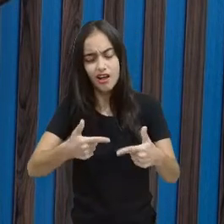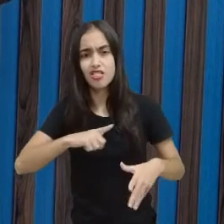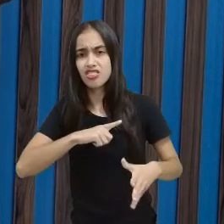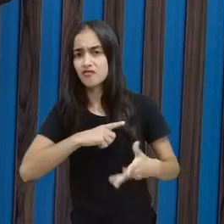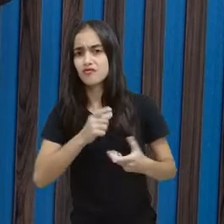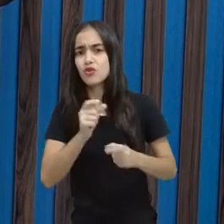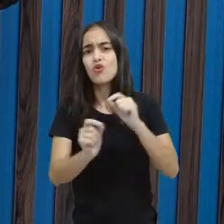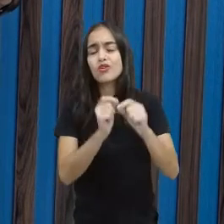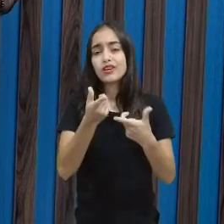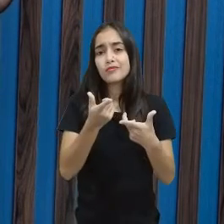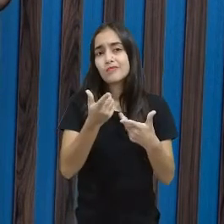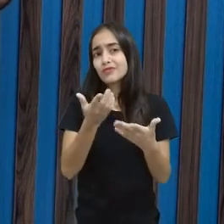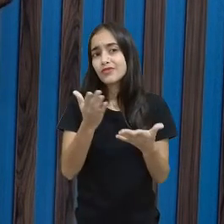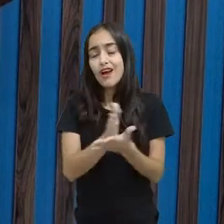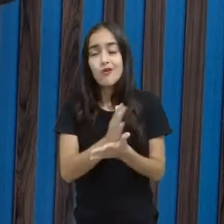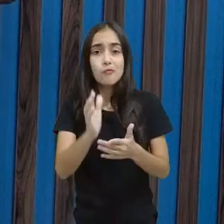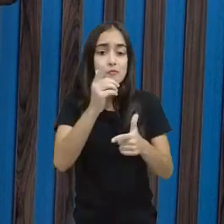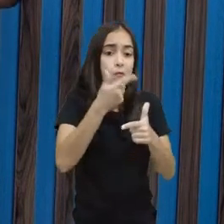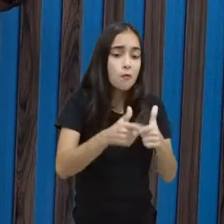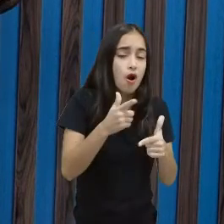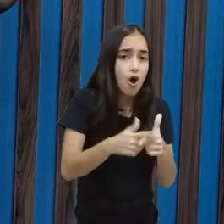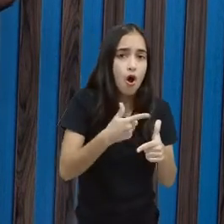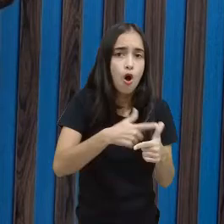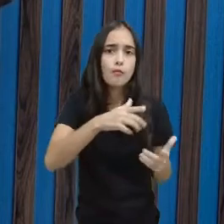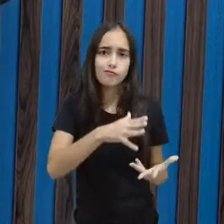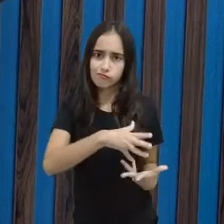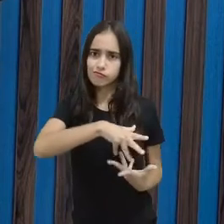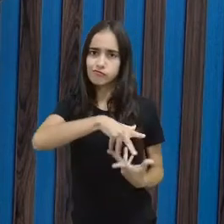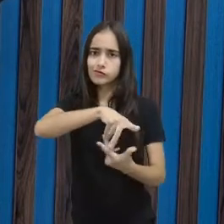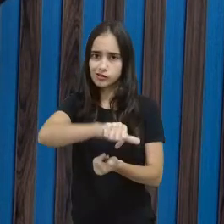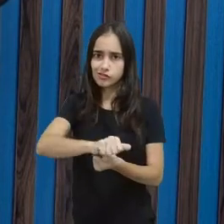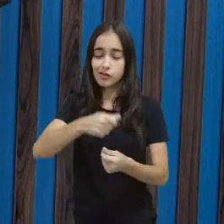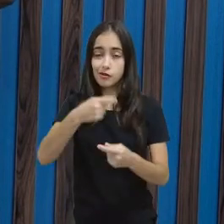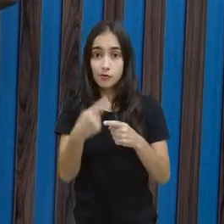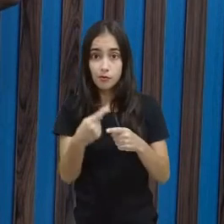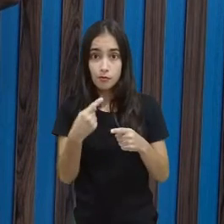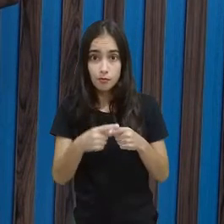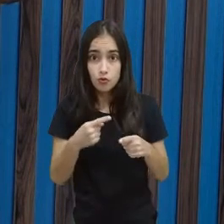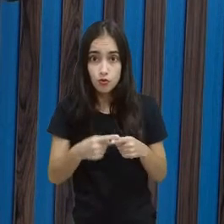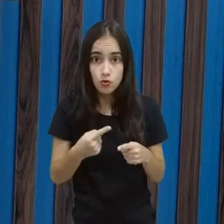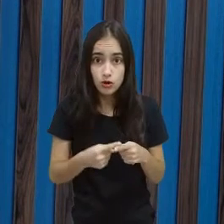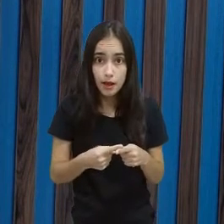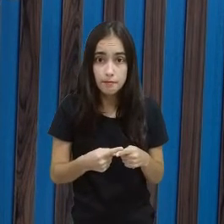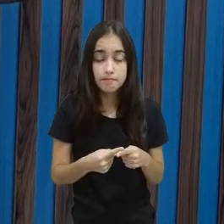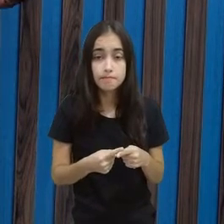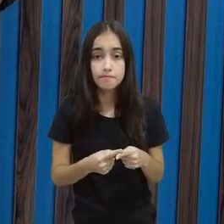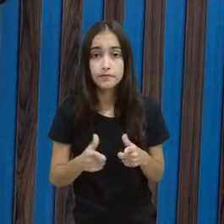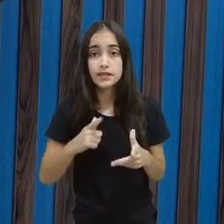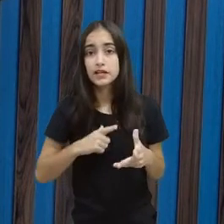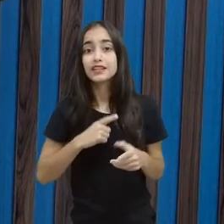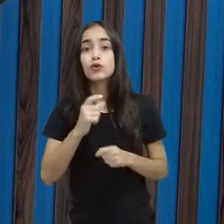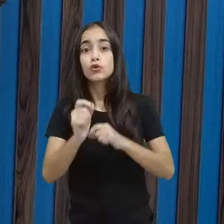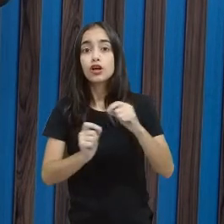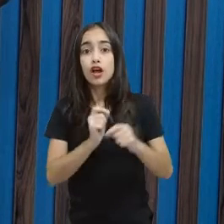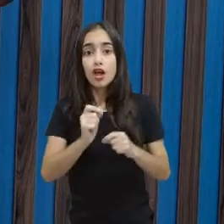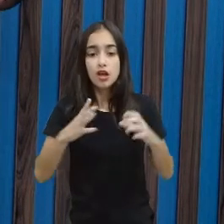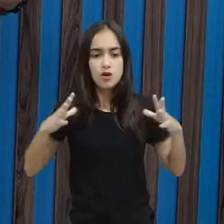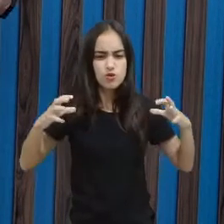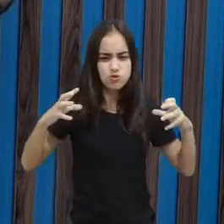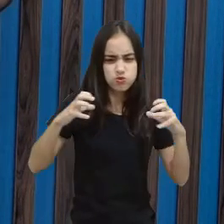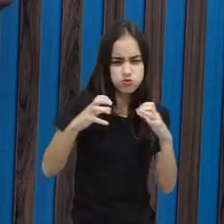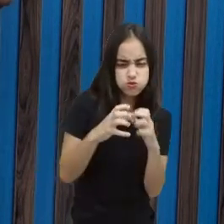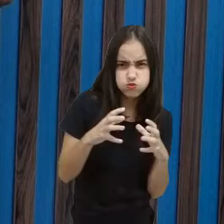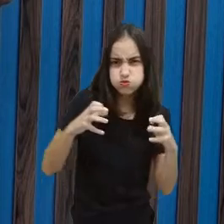né, de conflito mundial, porque ela vai ativar combates, né,